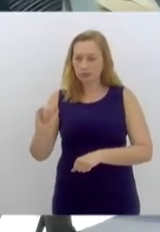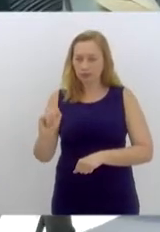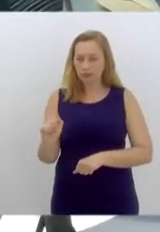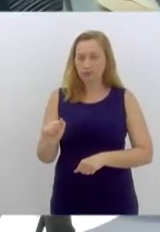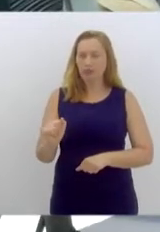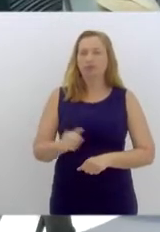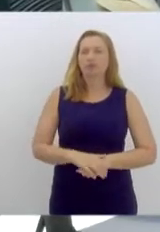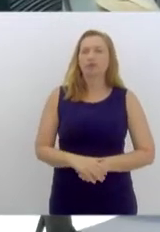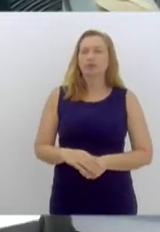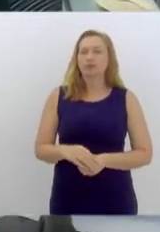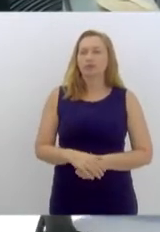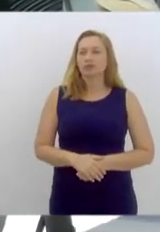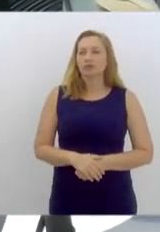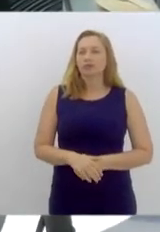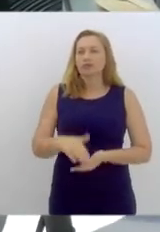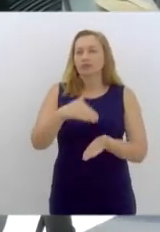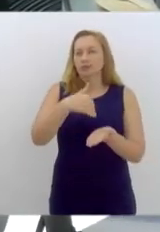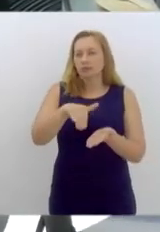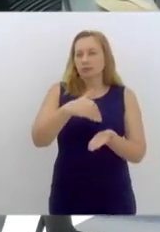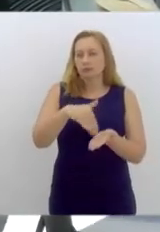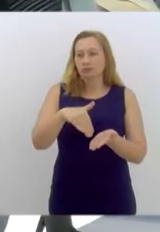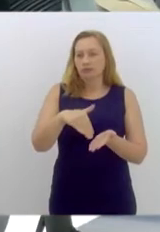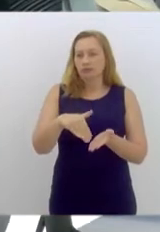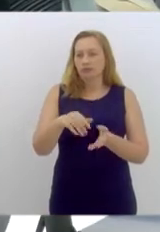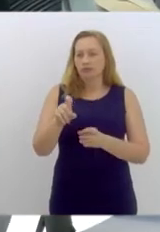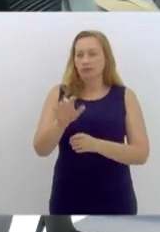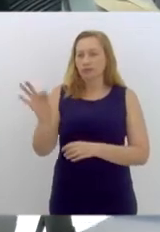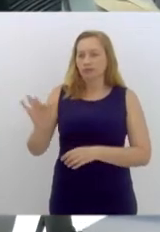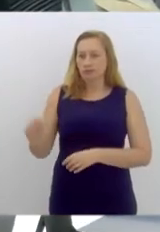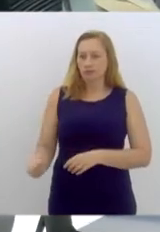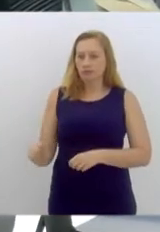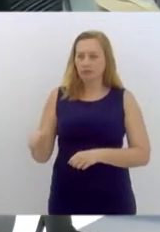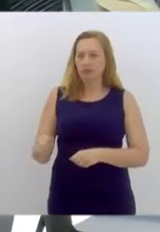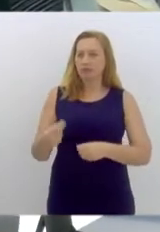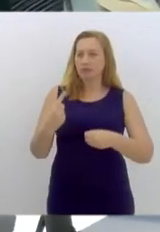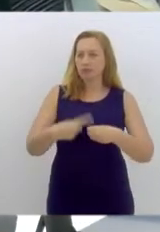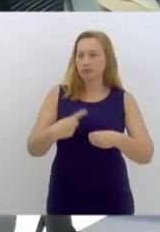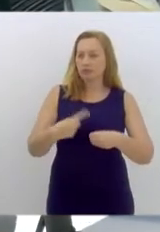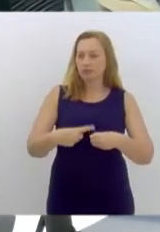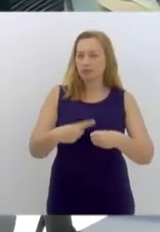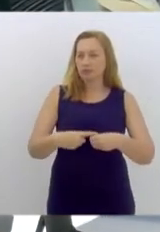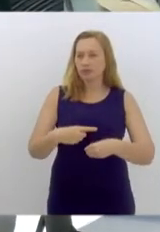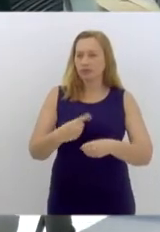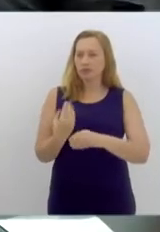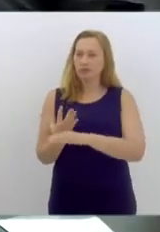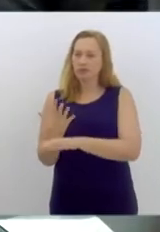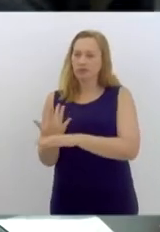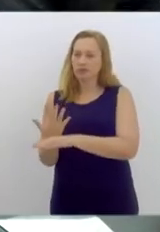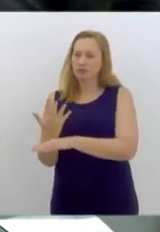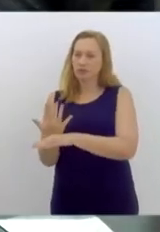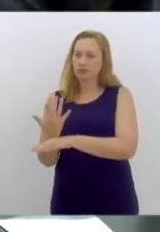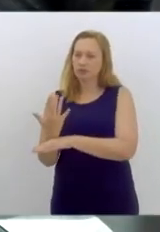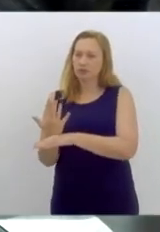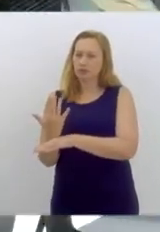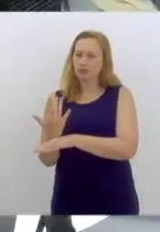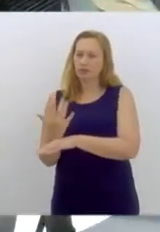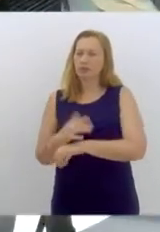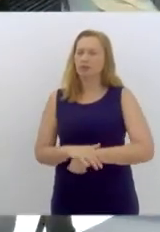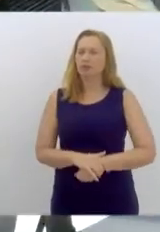representando a Secretaria de Fazenda do município de Duque de Caxias, o